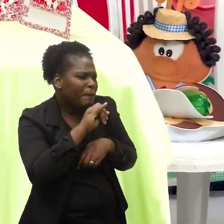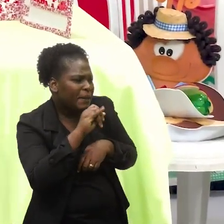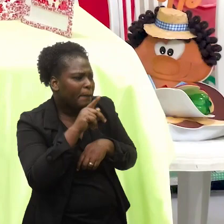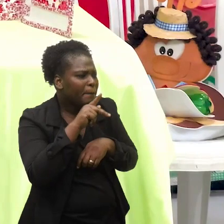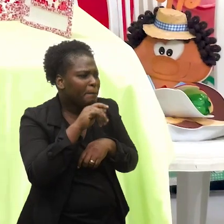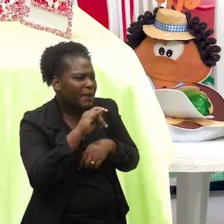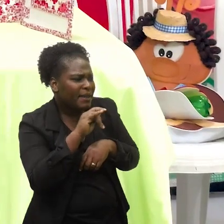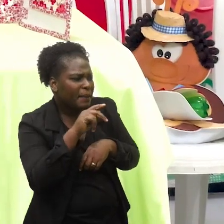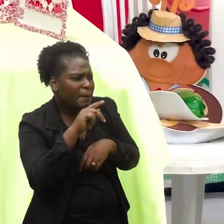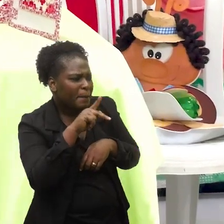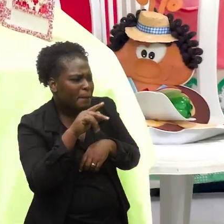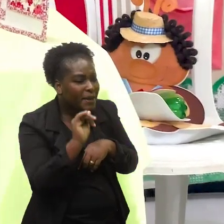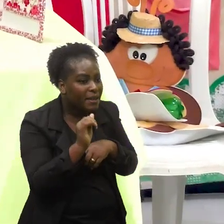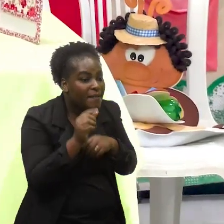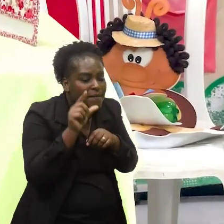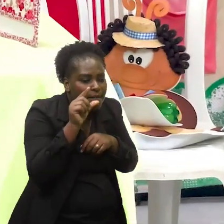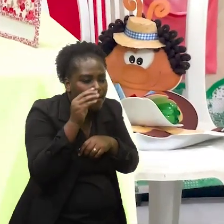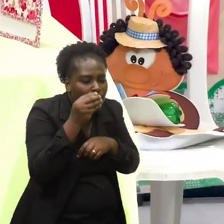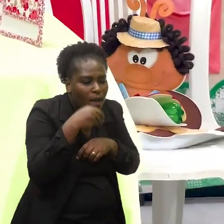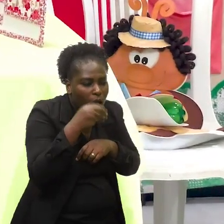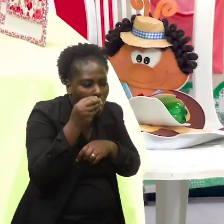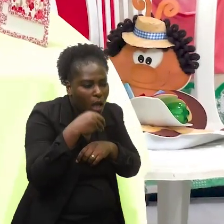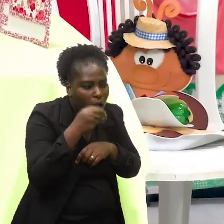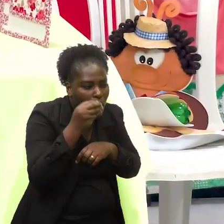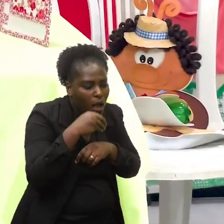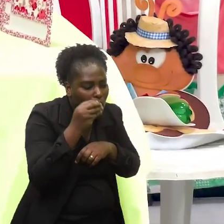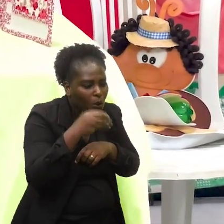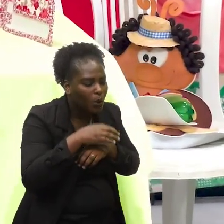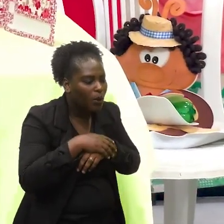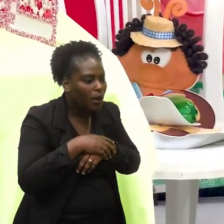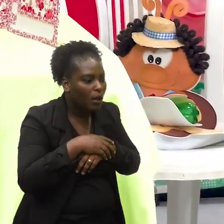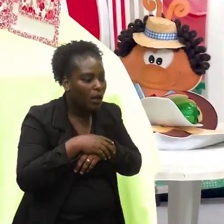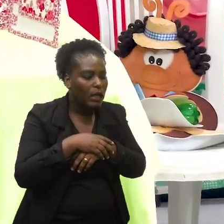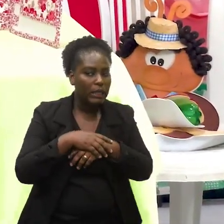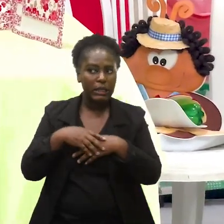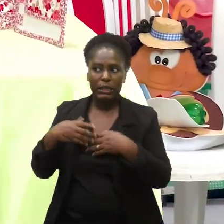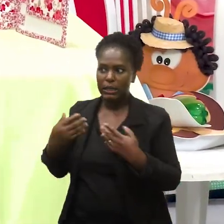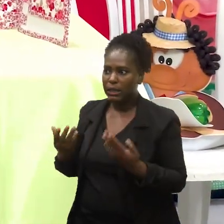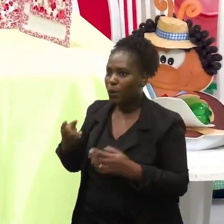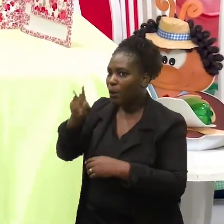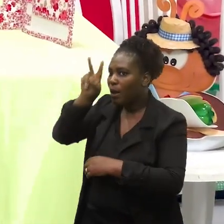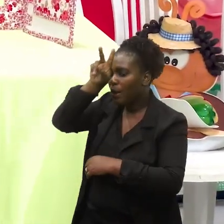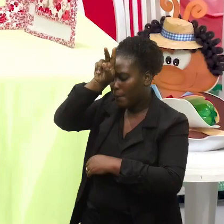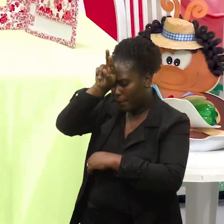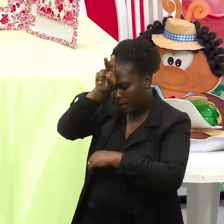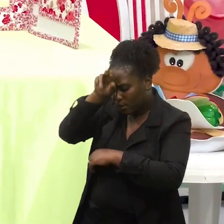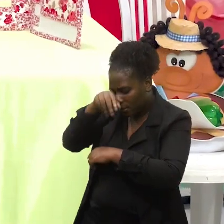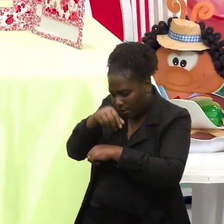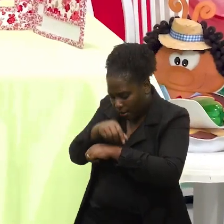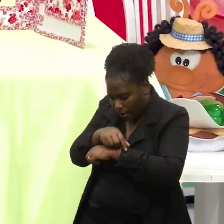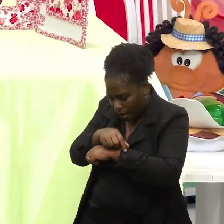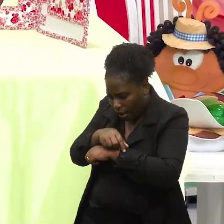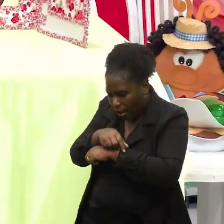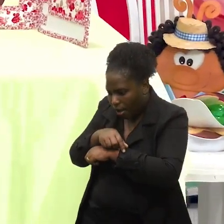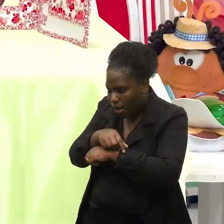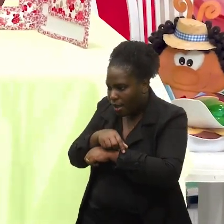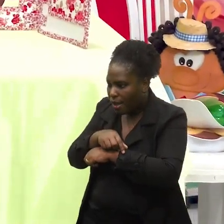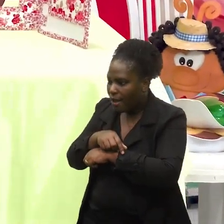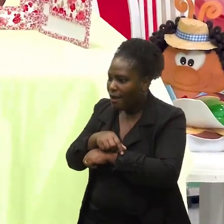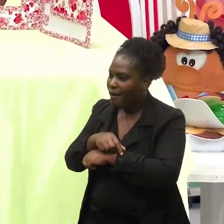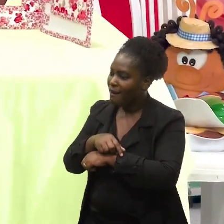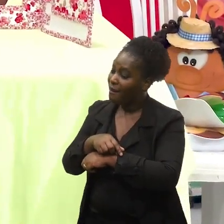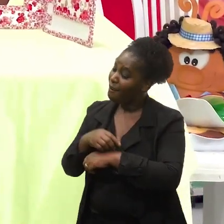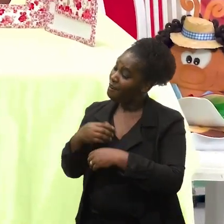Aí ele chegou. A baratinha levantou sua cabeça, olhou pro